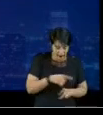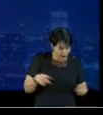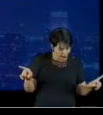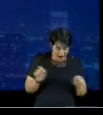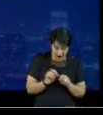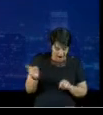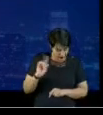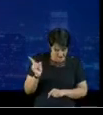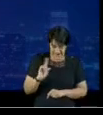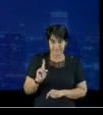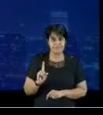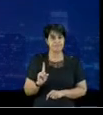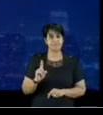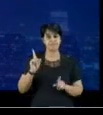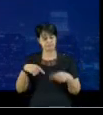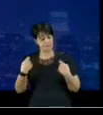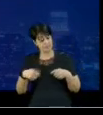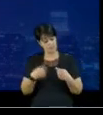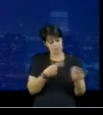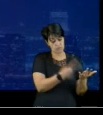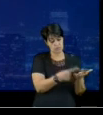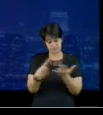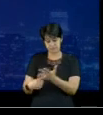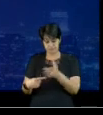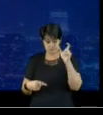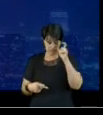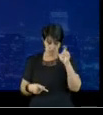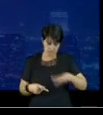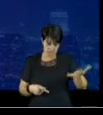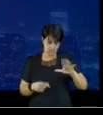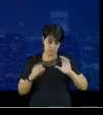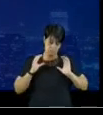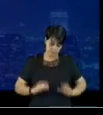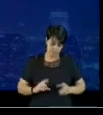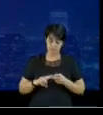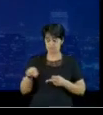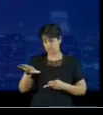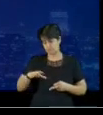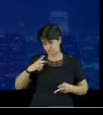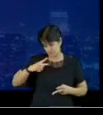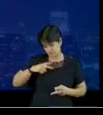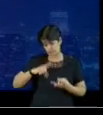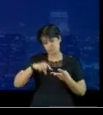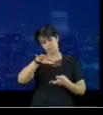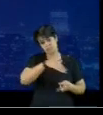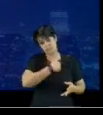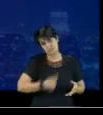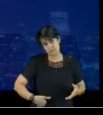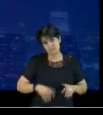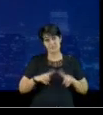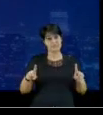assim, de conciliar os interesses do Estado e da iniciativa privada, a cada